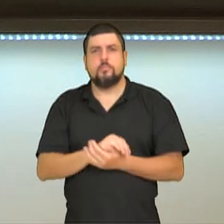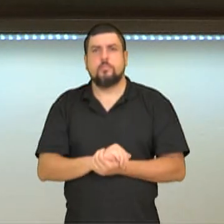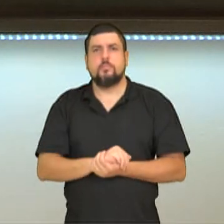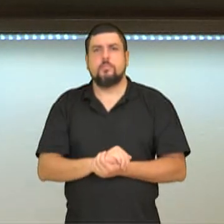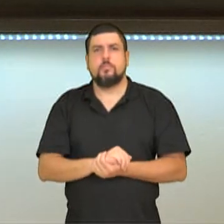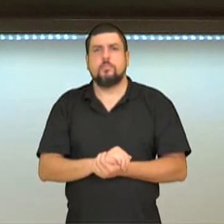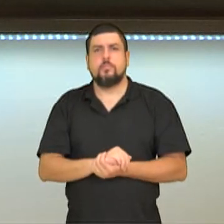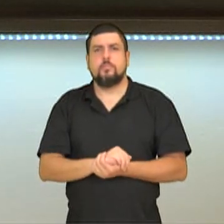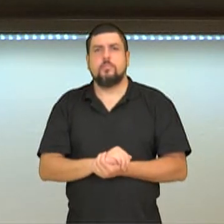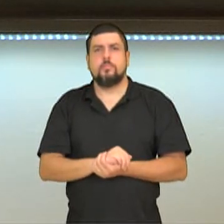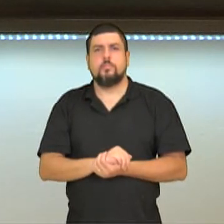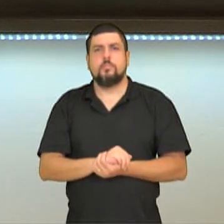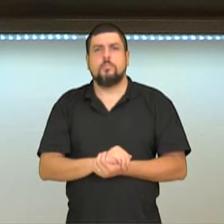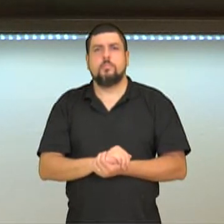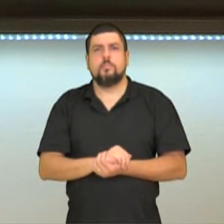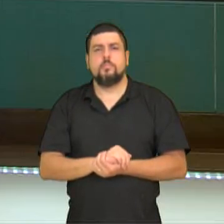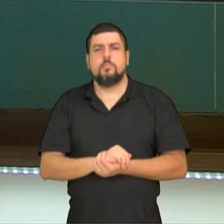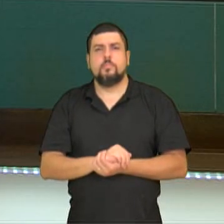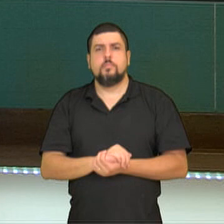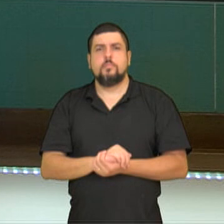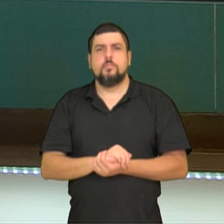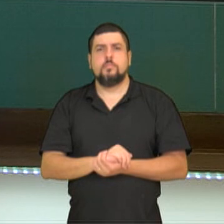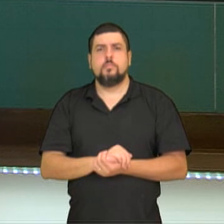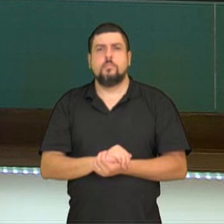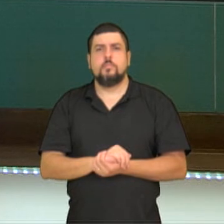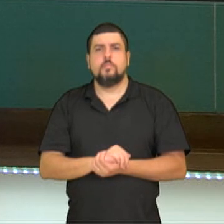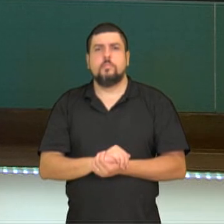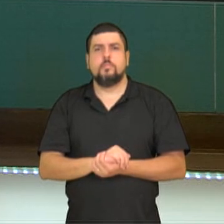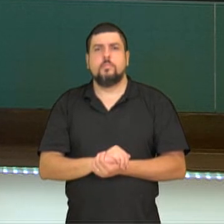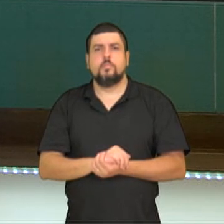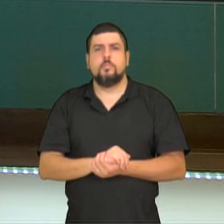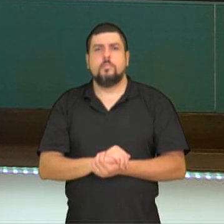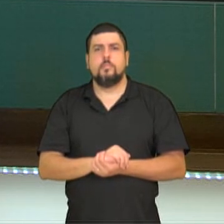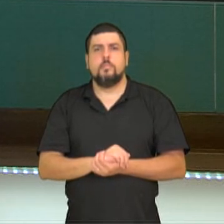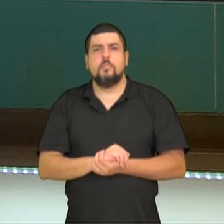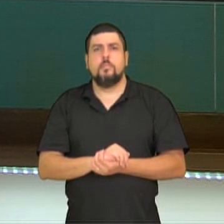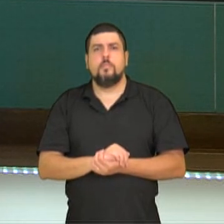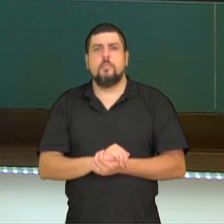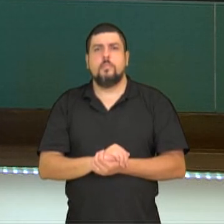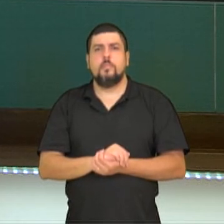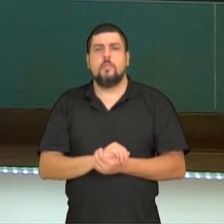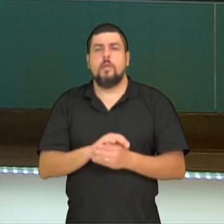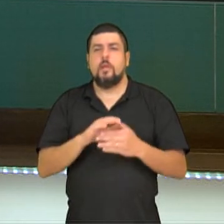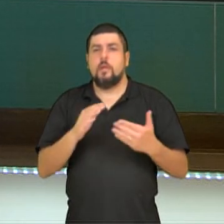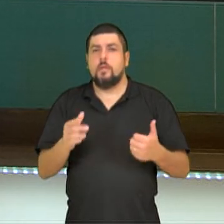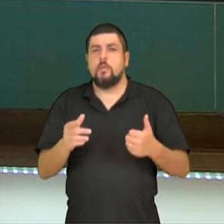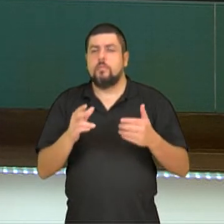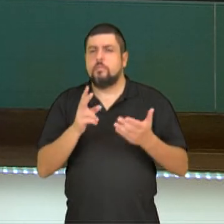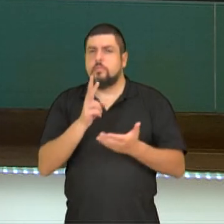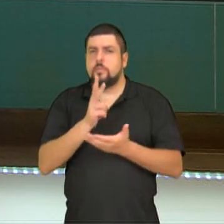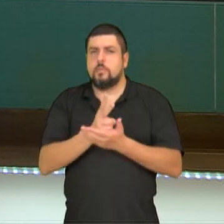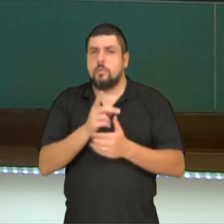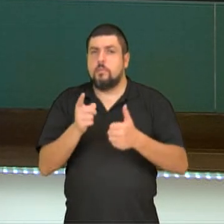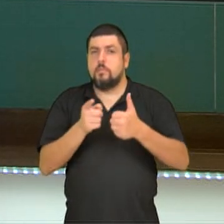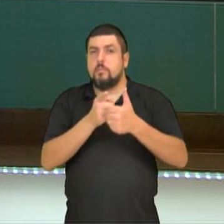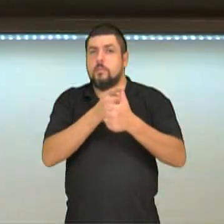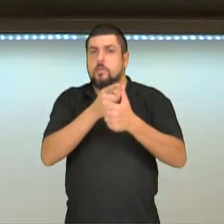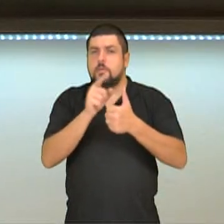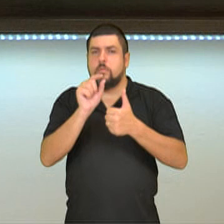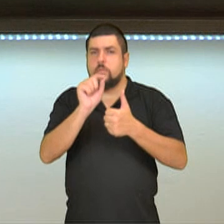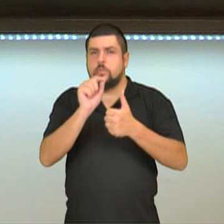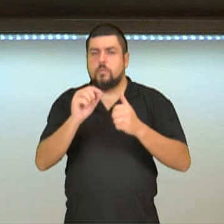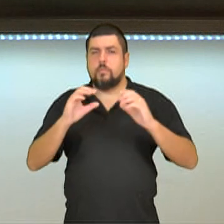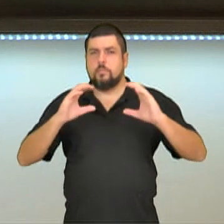associação. Vamos lá. Então, eu vou resolver sempre primeiro o que está dentro dos parênteses. Tudo bem? Muito